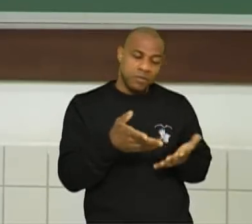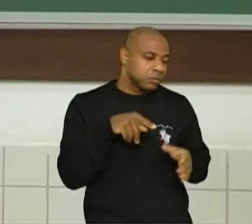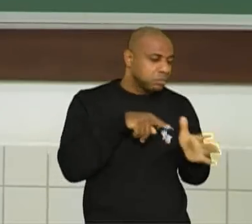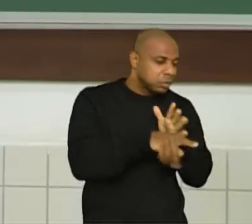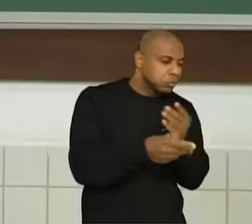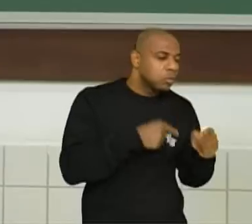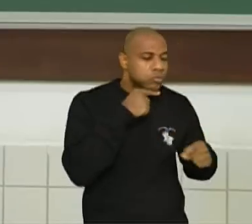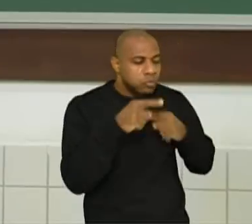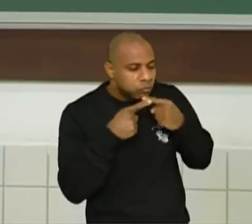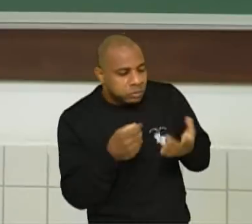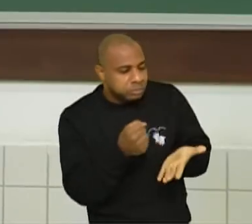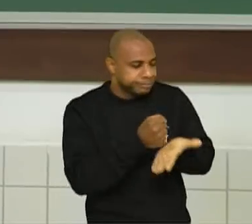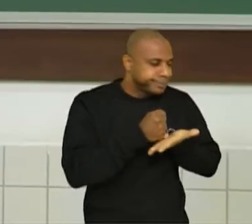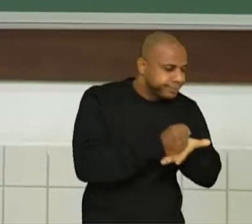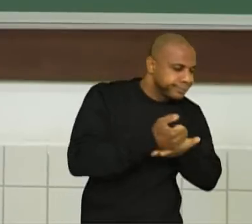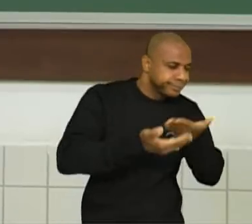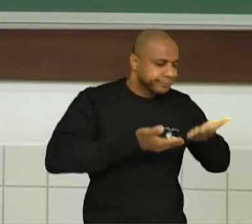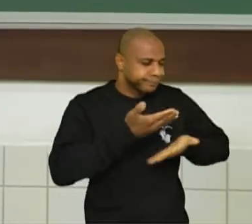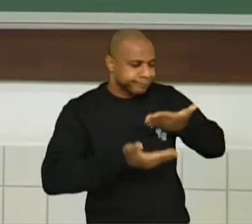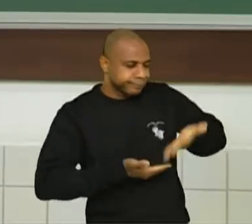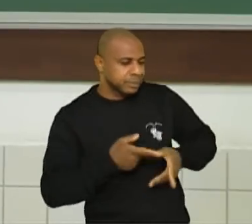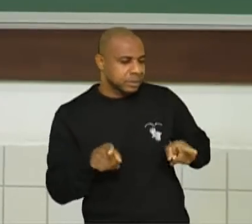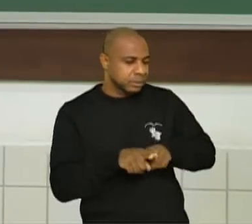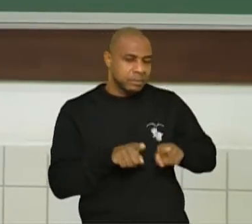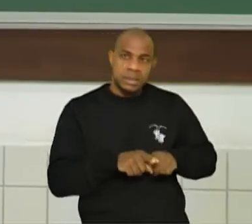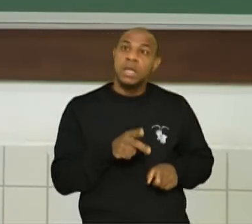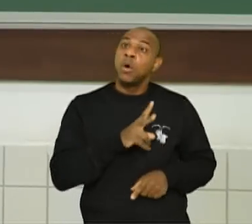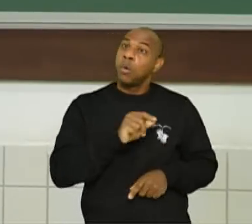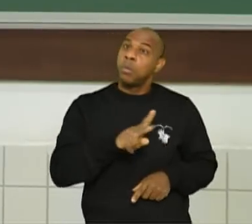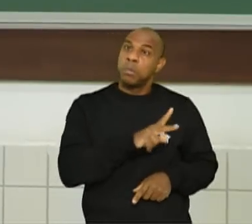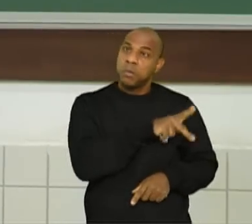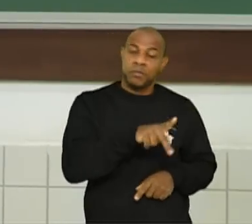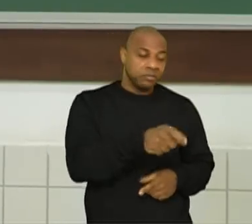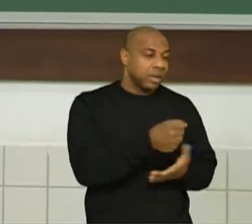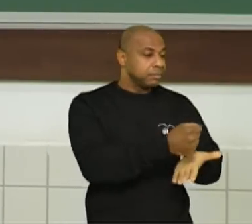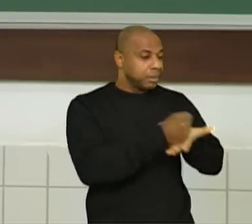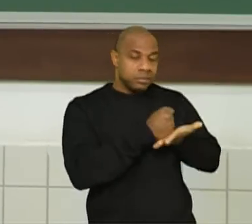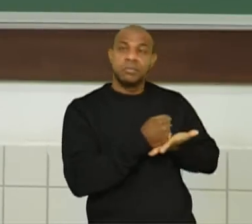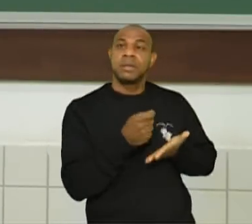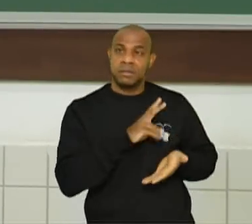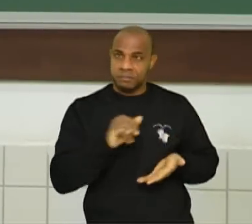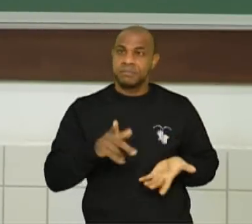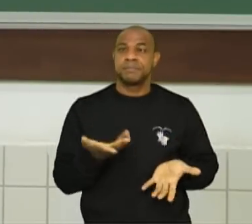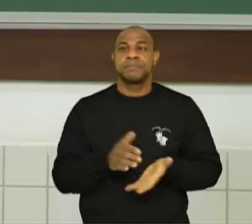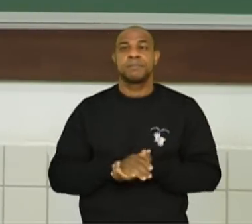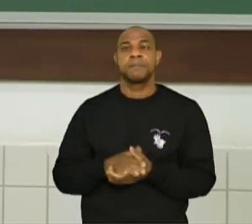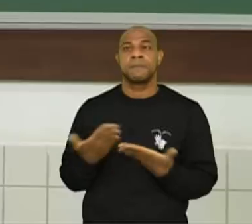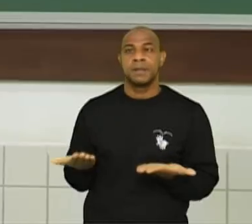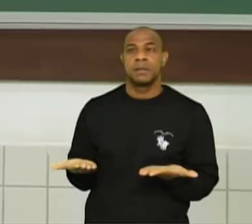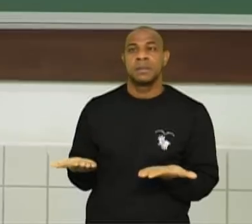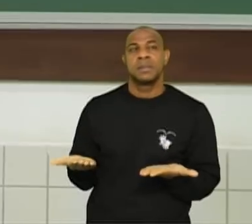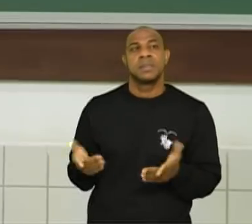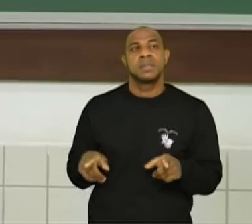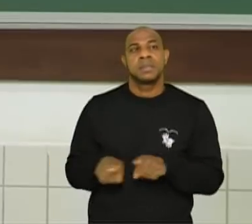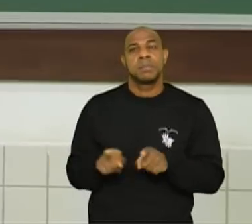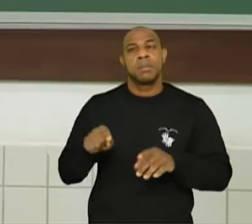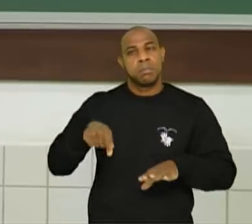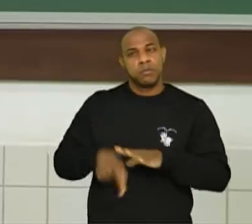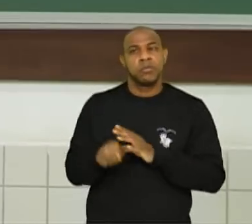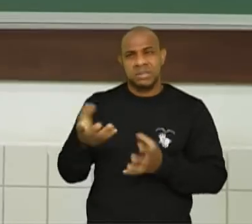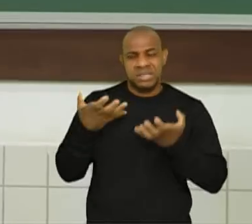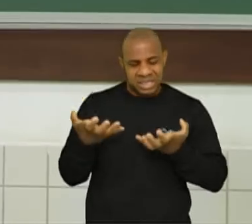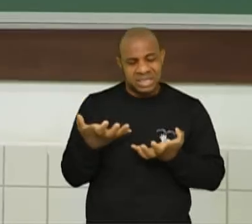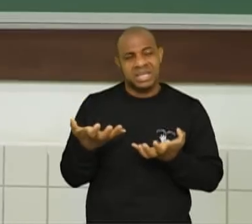mural. Ele vai ter um enorme prazer de te esclarecer dúvidas, de te ajudar, né? E aprofundamento que você